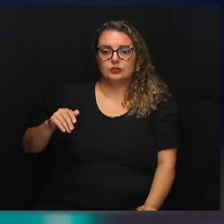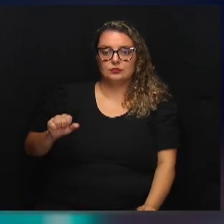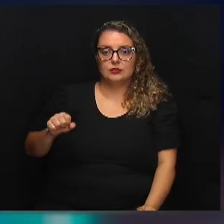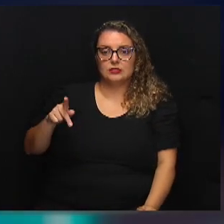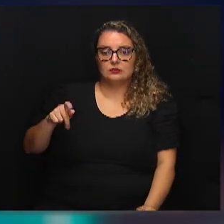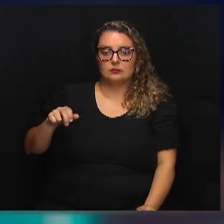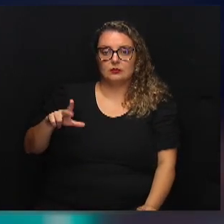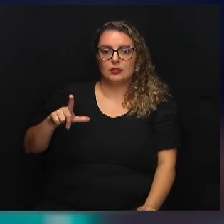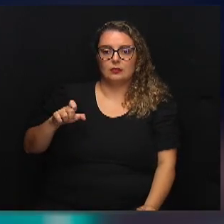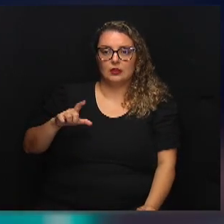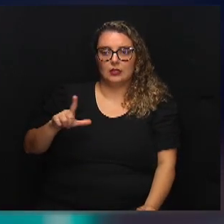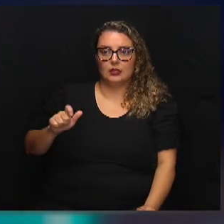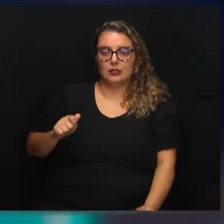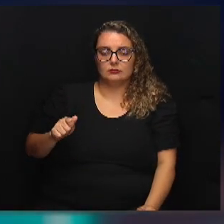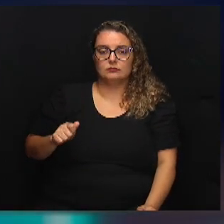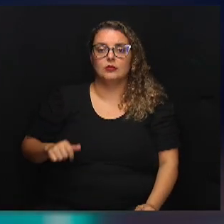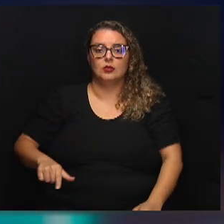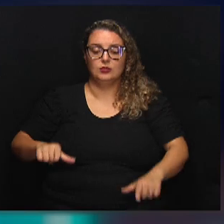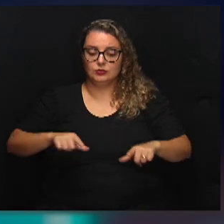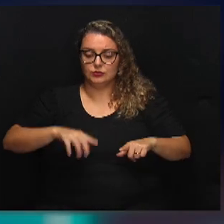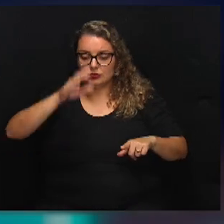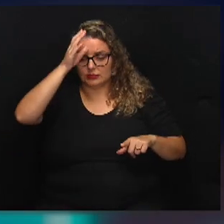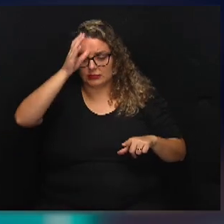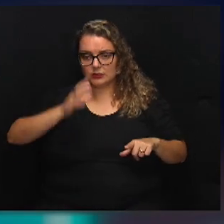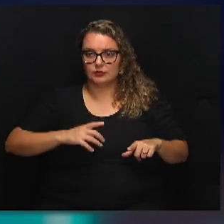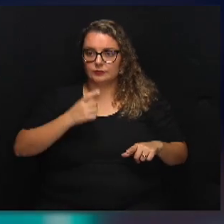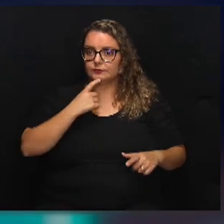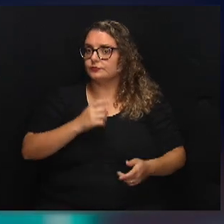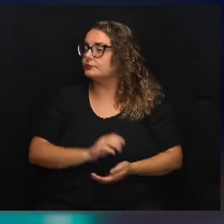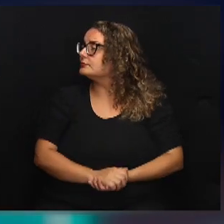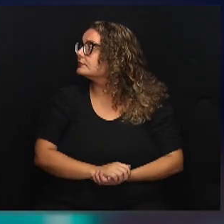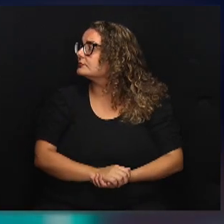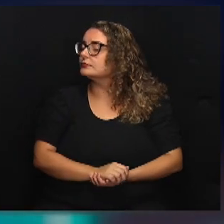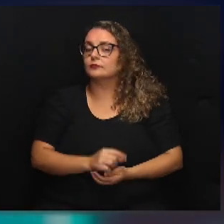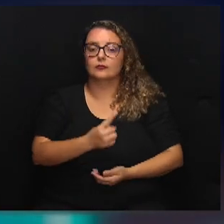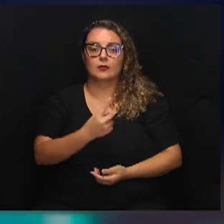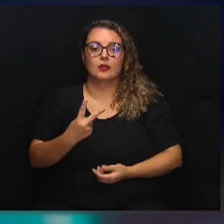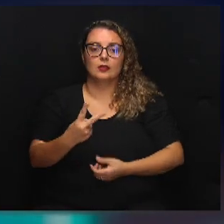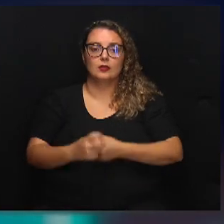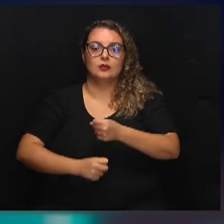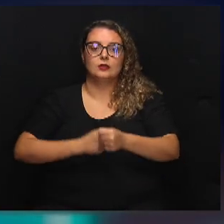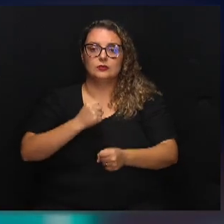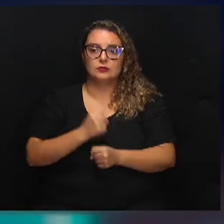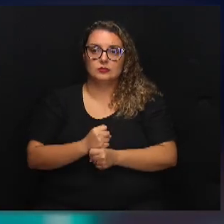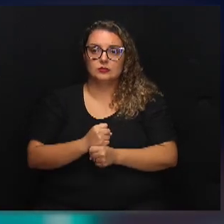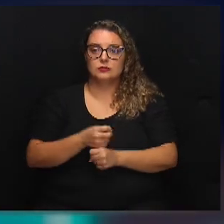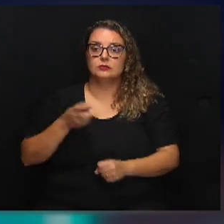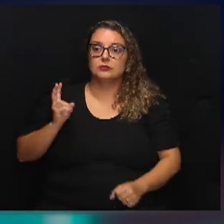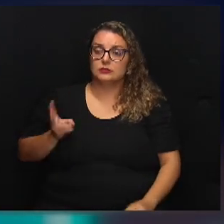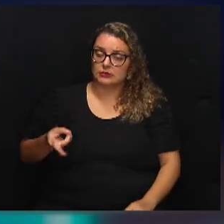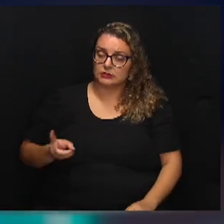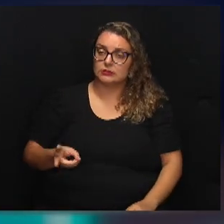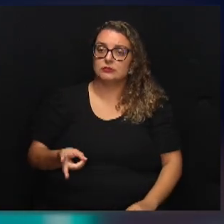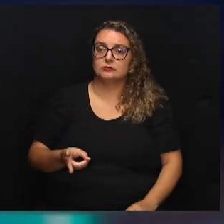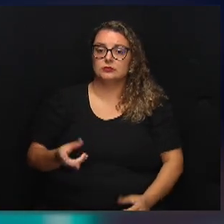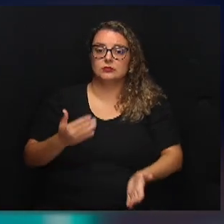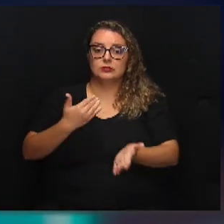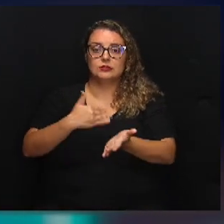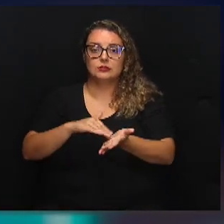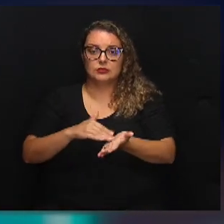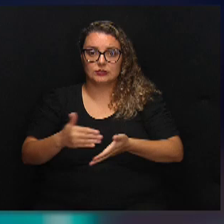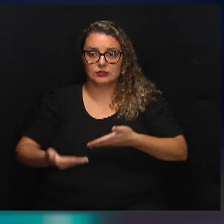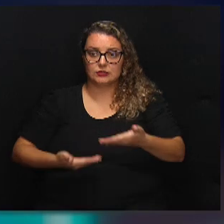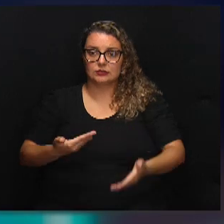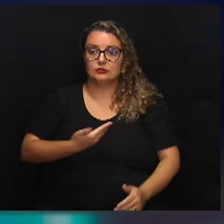diploma de título de cidadão campineiro. São 12 anos ininterruptos de secretário de Serviço